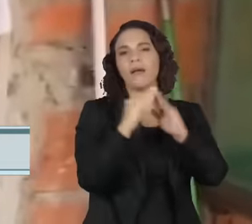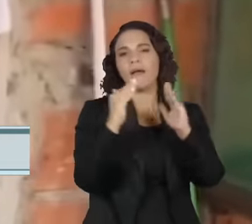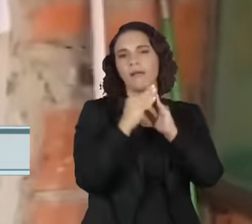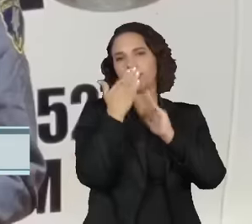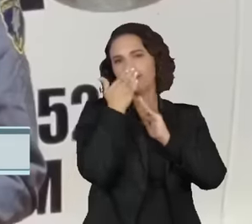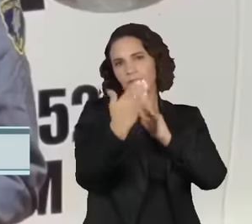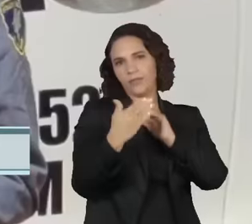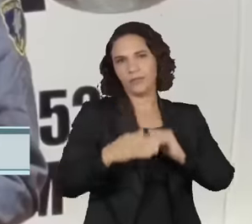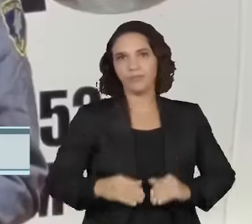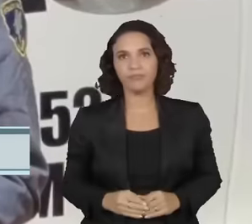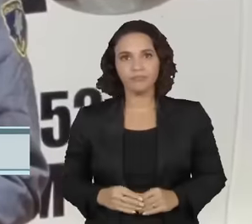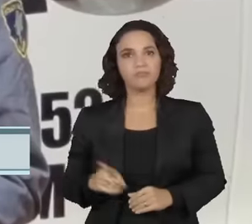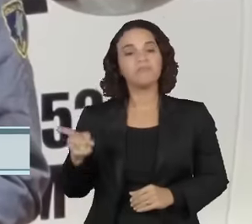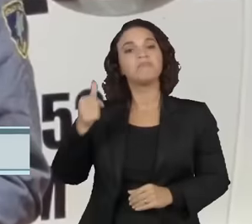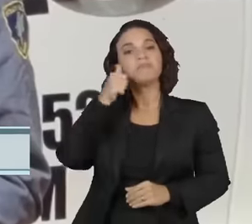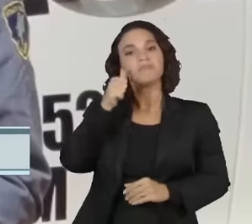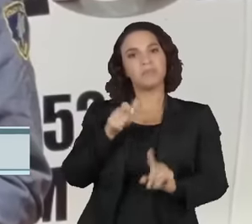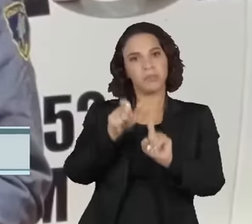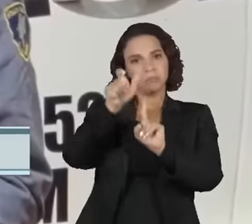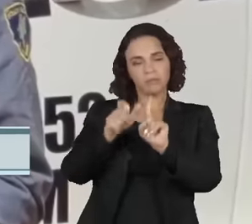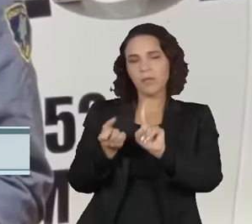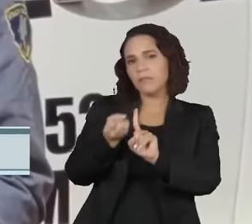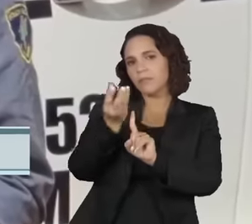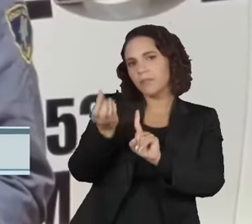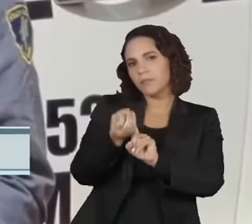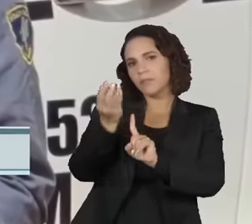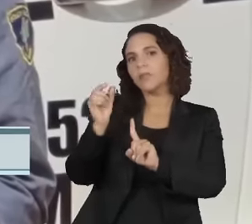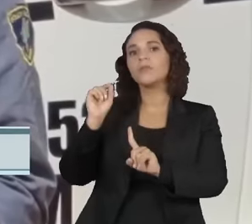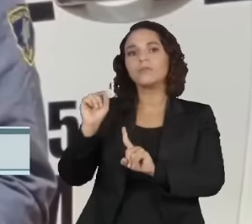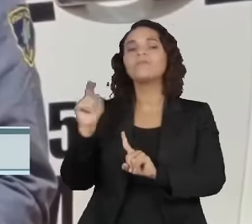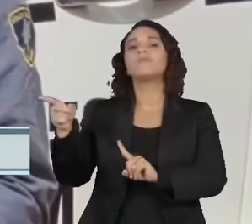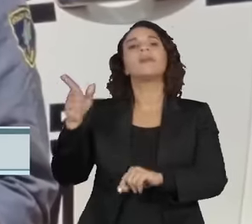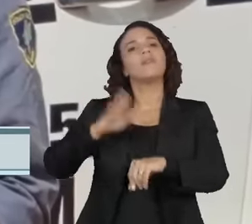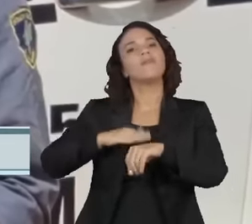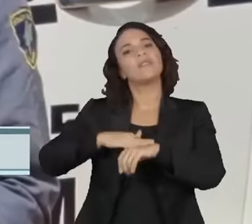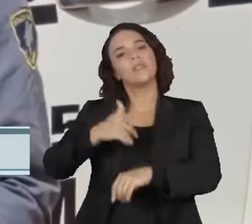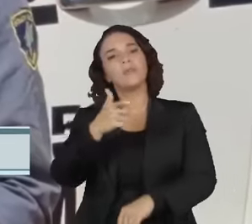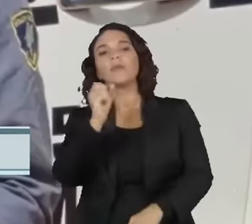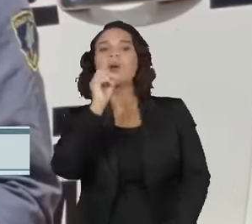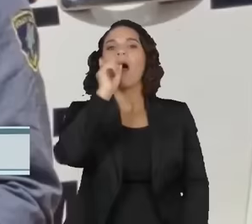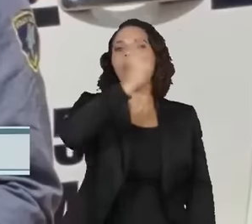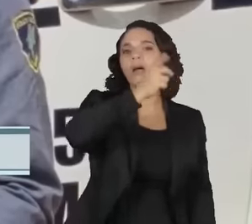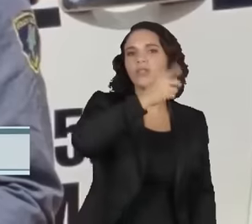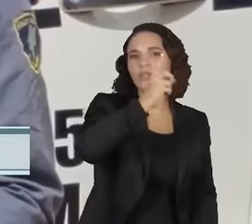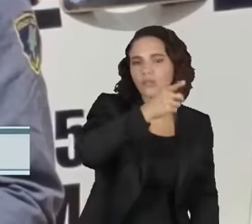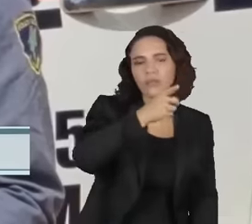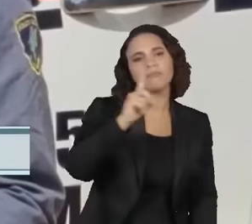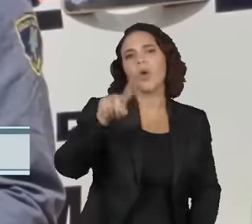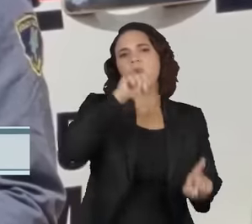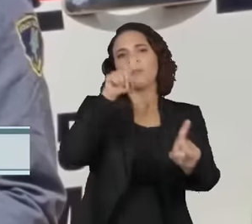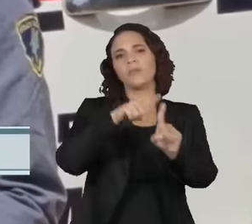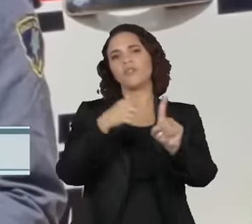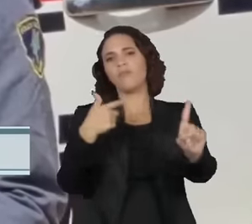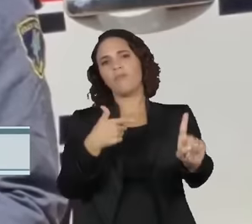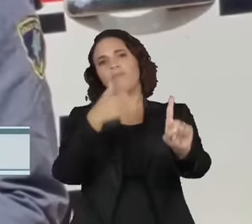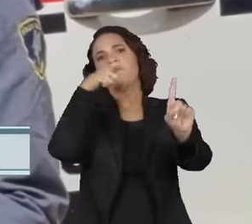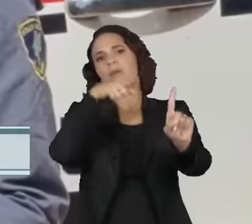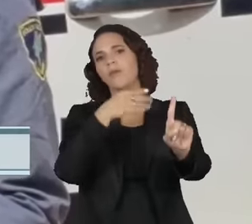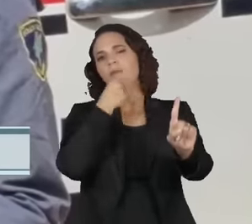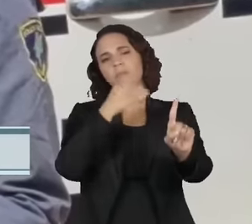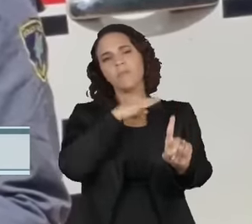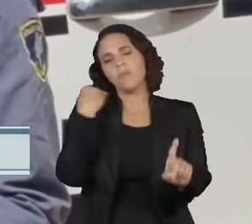casa em depoimento Sabrina afirmou que realizou disparos de advertência e não tinha a intenção de atingir